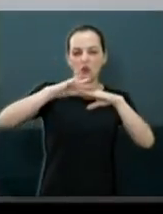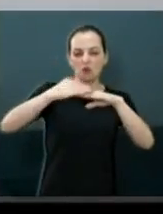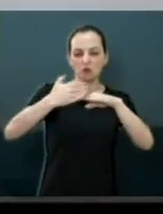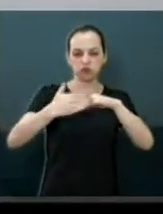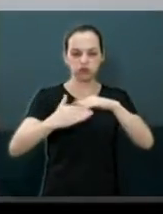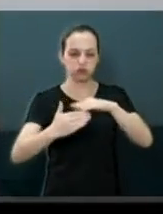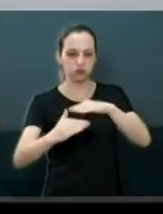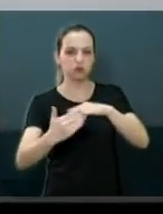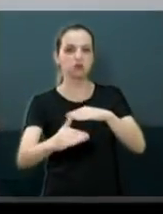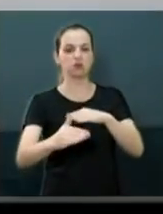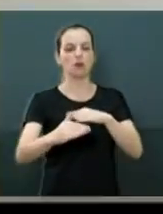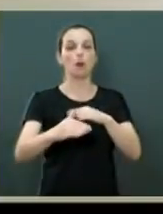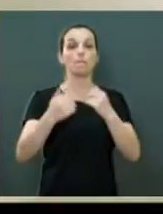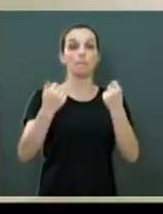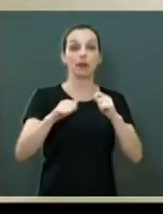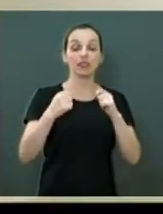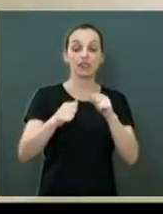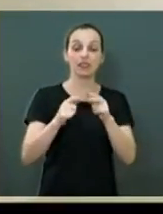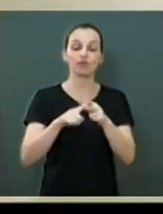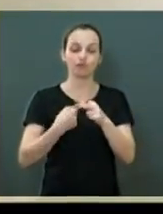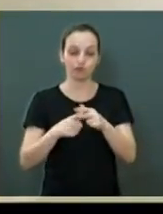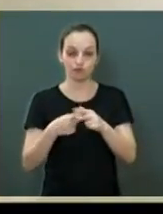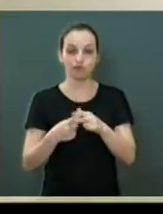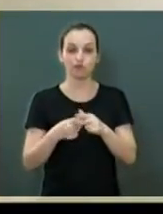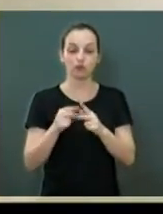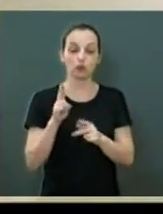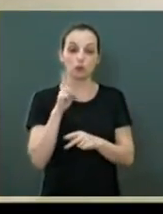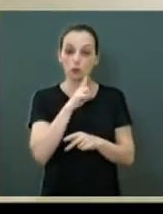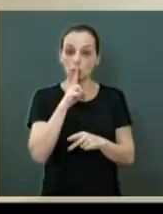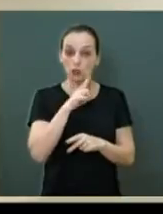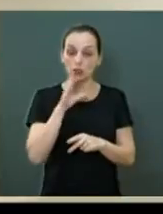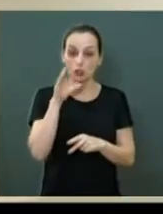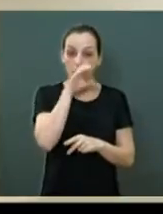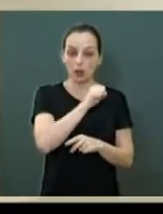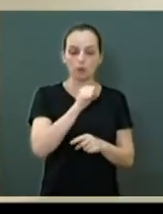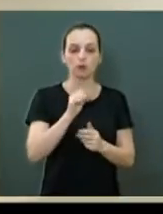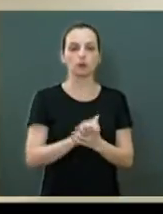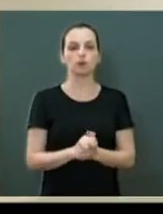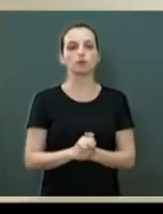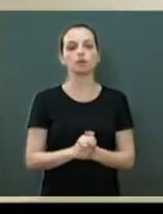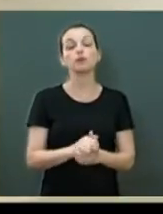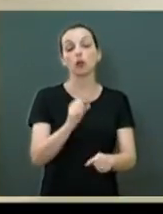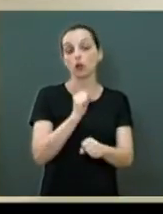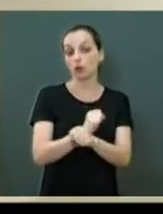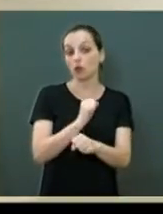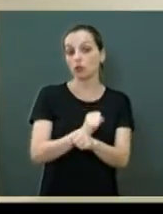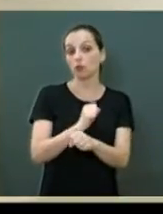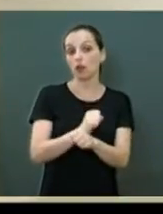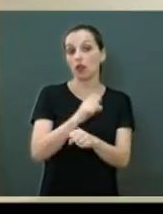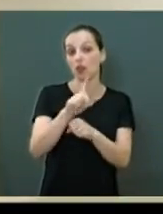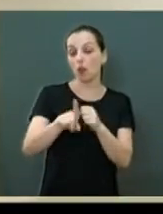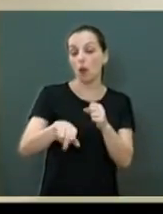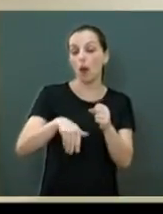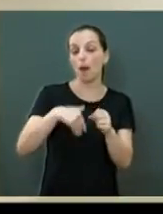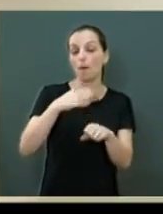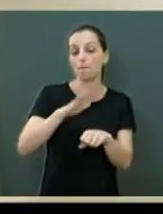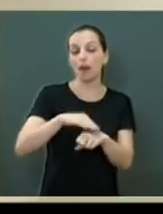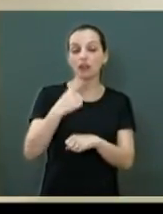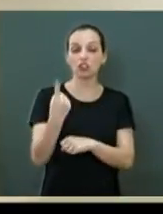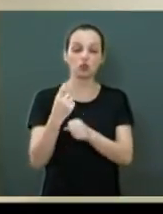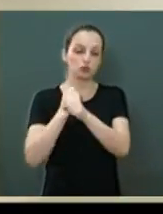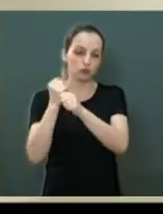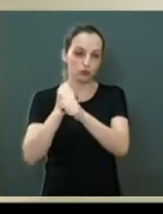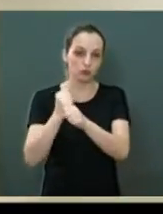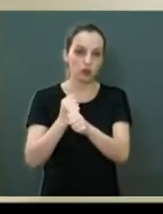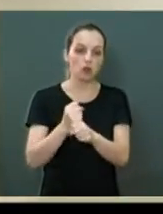cedendo. Precisamos de manutenção urgente. A maioria das demandas está aguardando solução há mais de 1 ano. Os servidores já encaminharam tudo à Secretaria